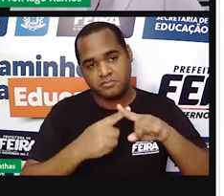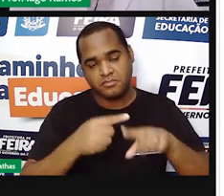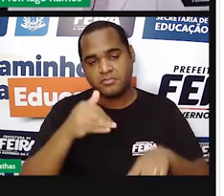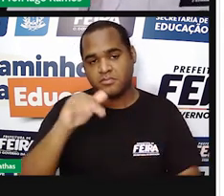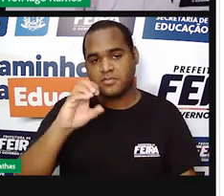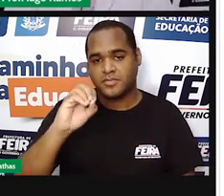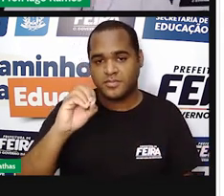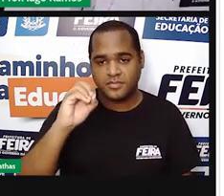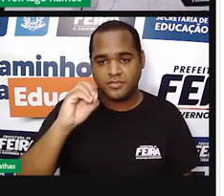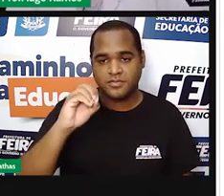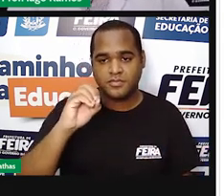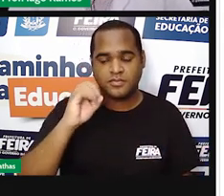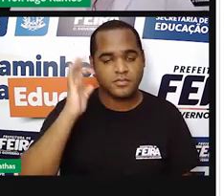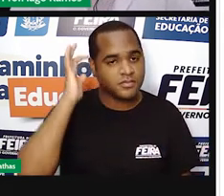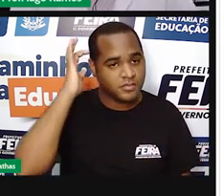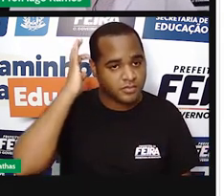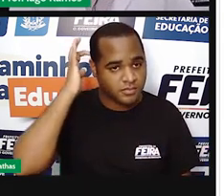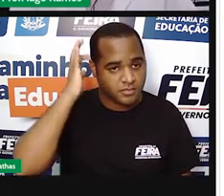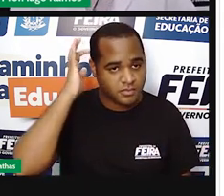vezes 10